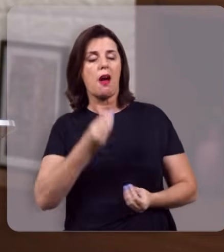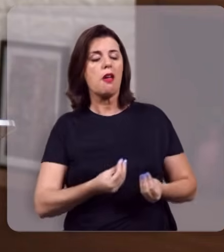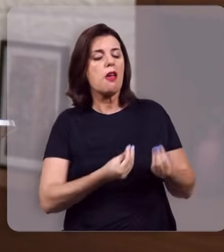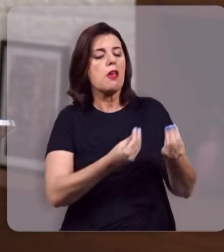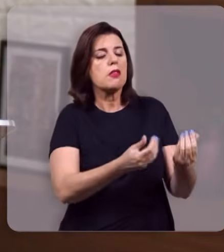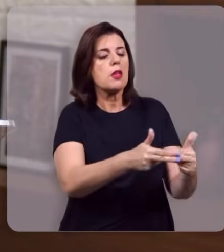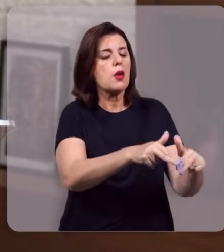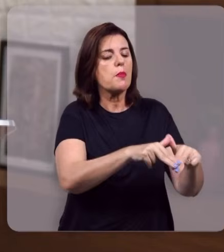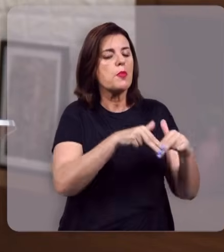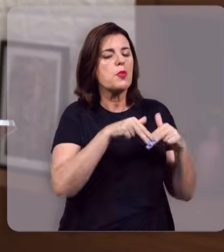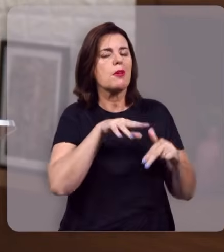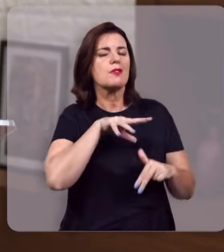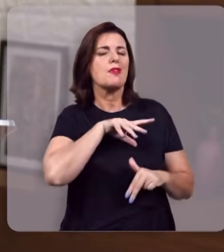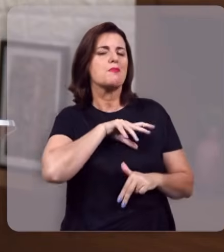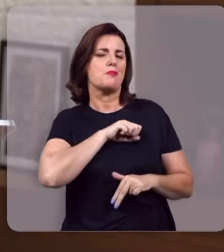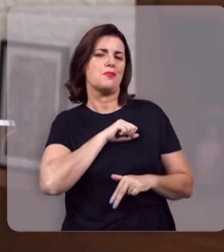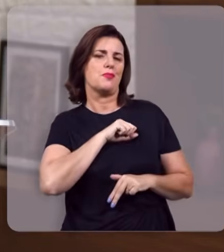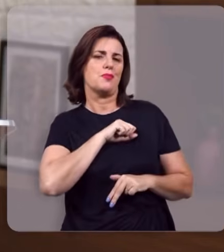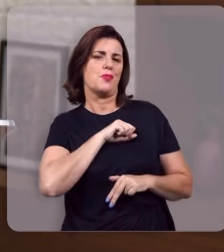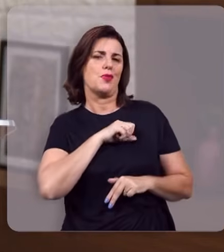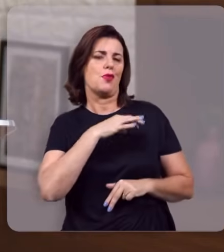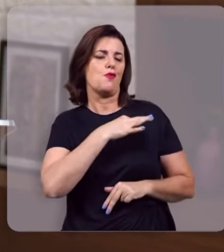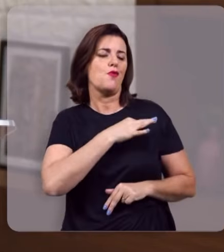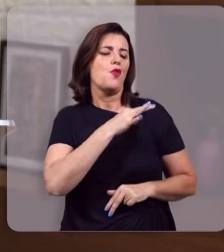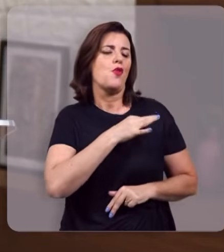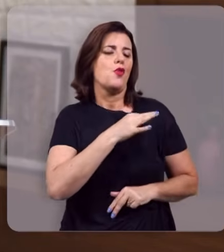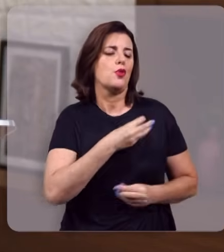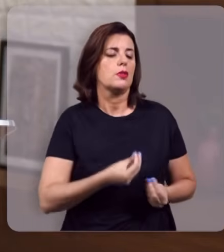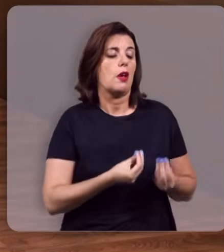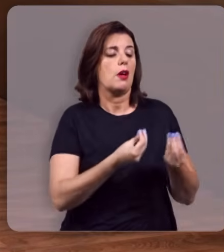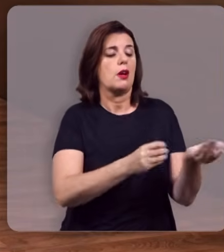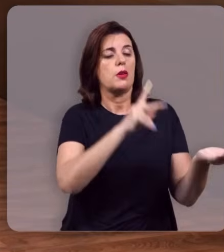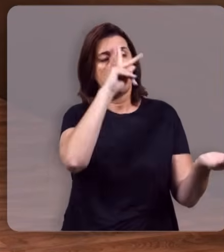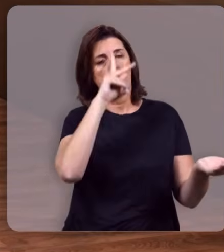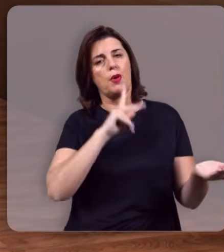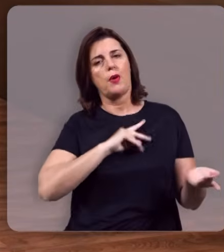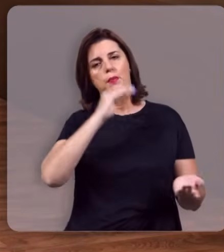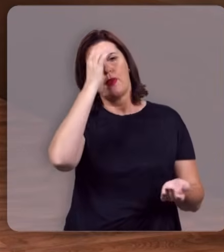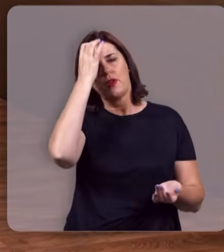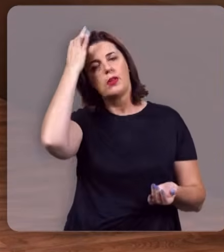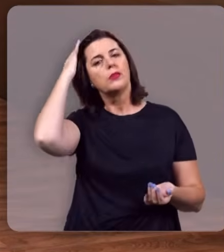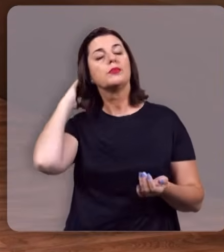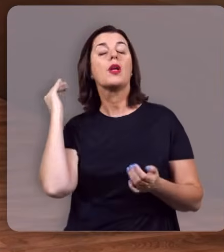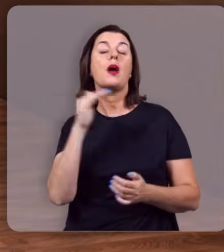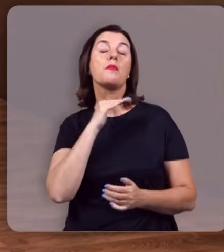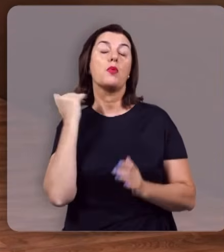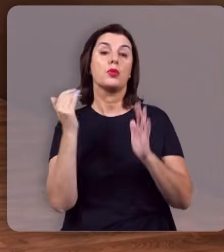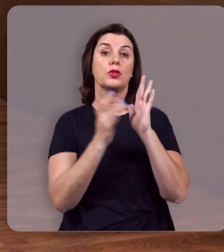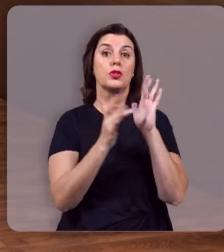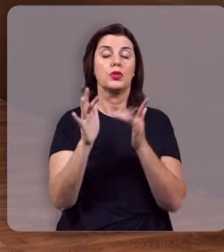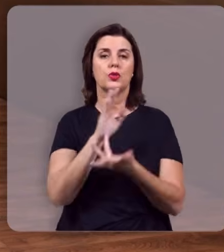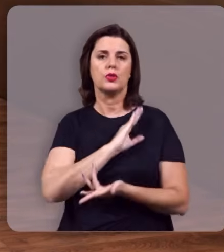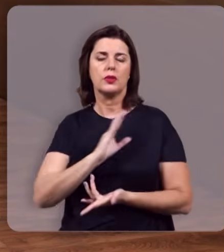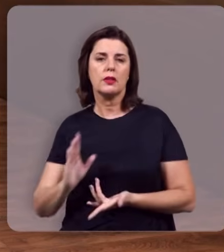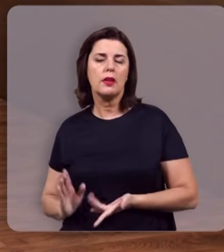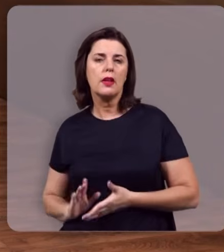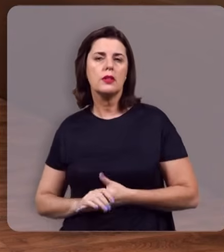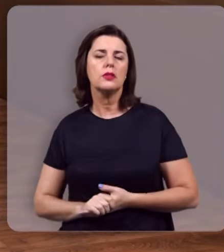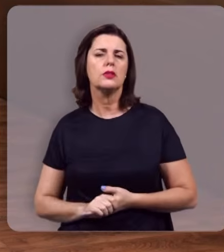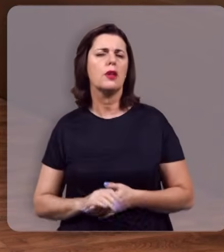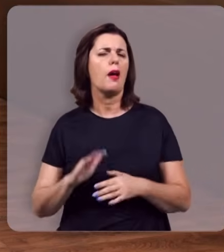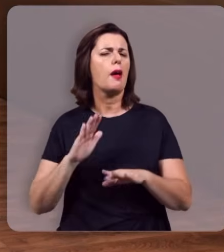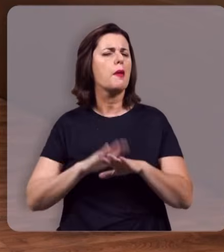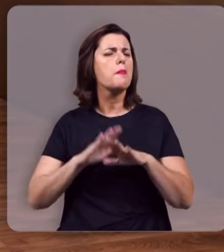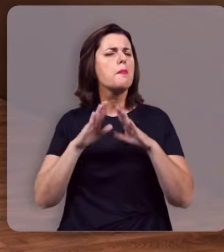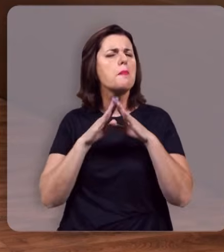ele voluntariamente se entregou. A morte de Cristo é o fato